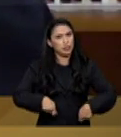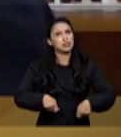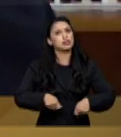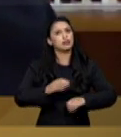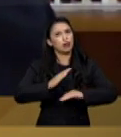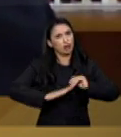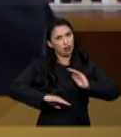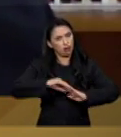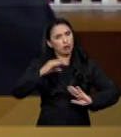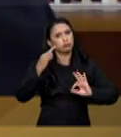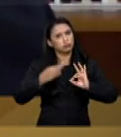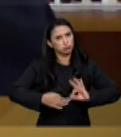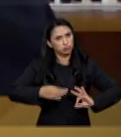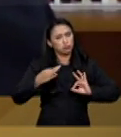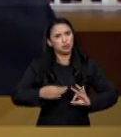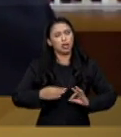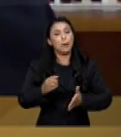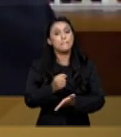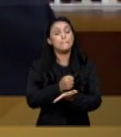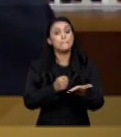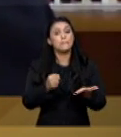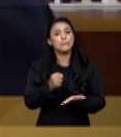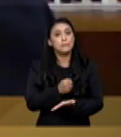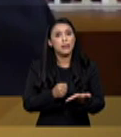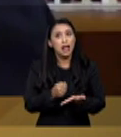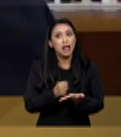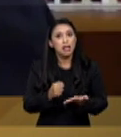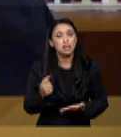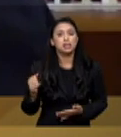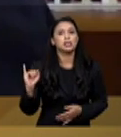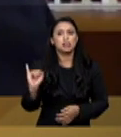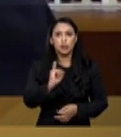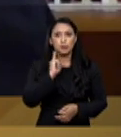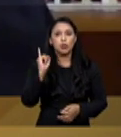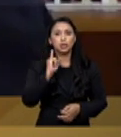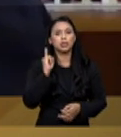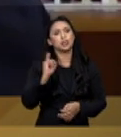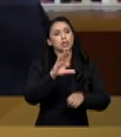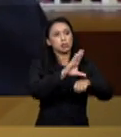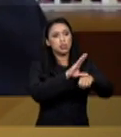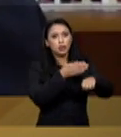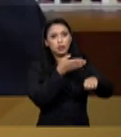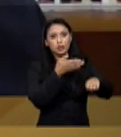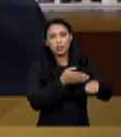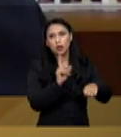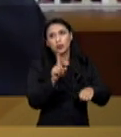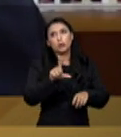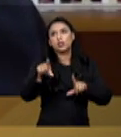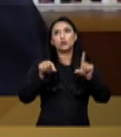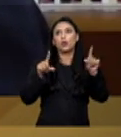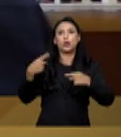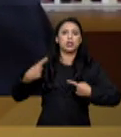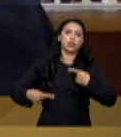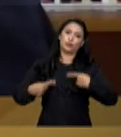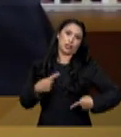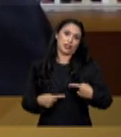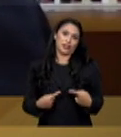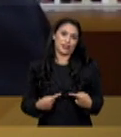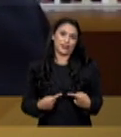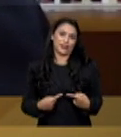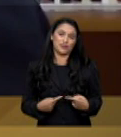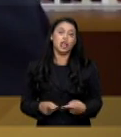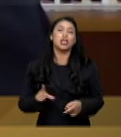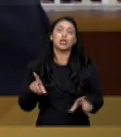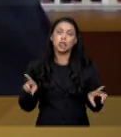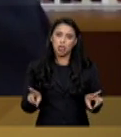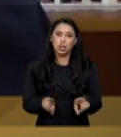de princípios em que se discutem valores constitucionais e não preferências políticas, e também